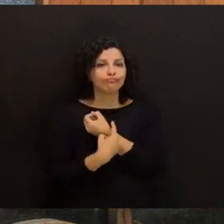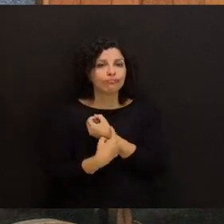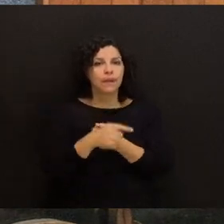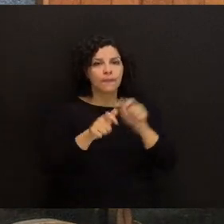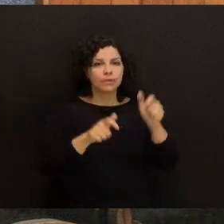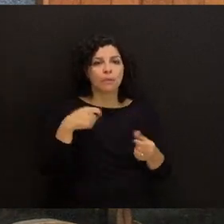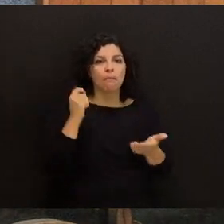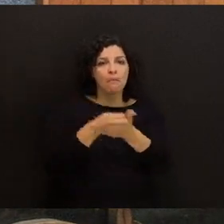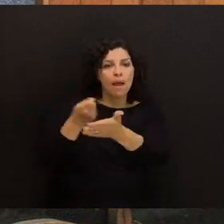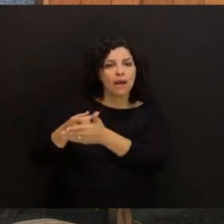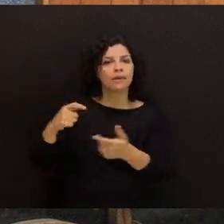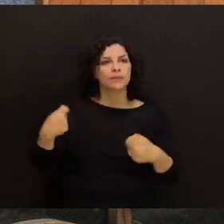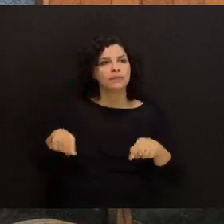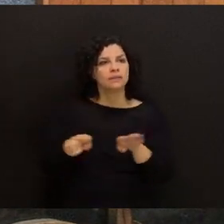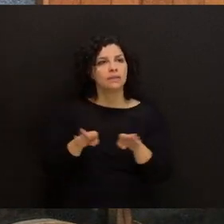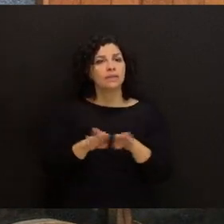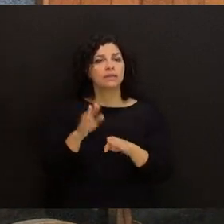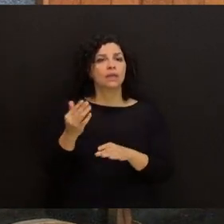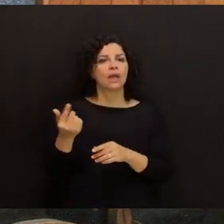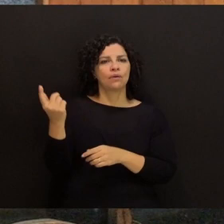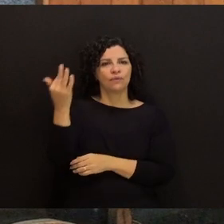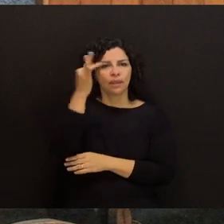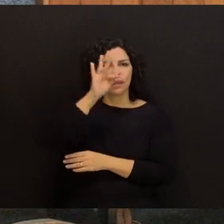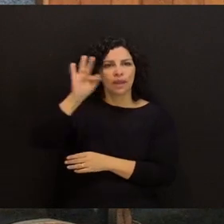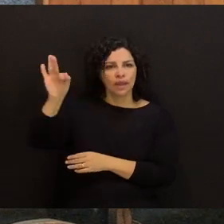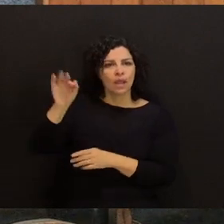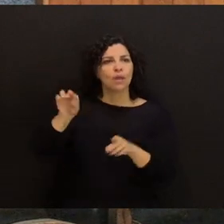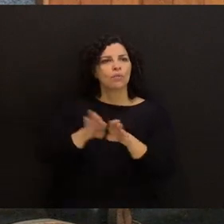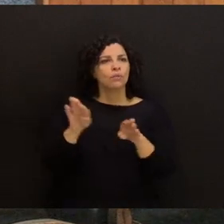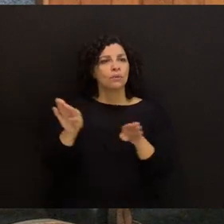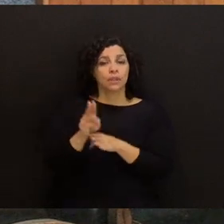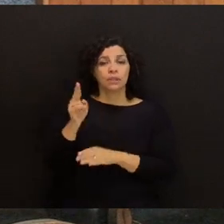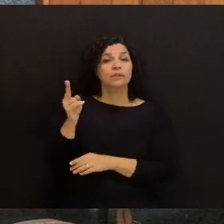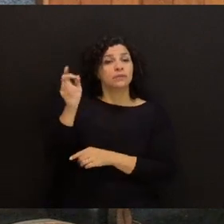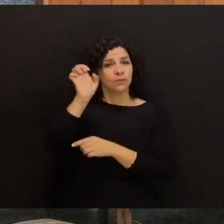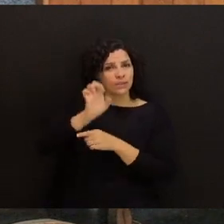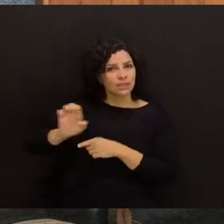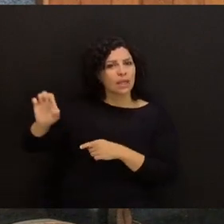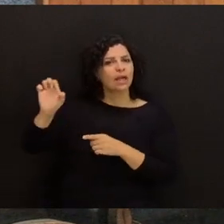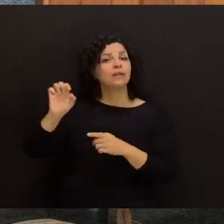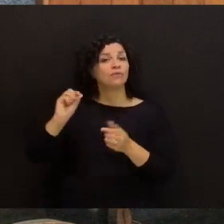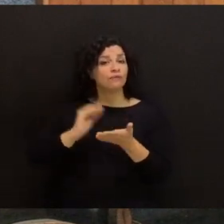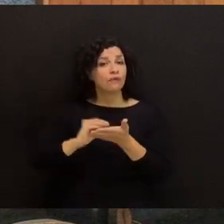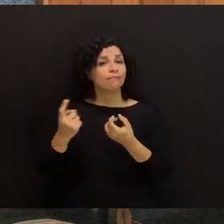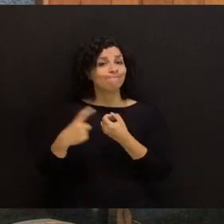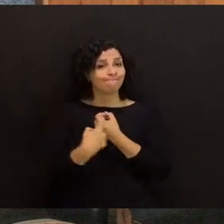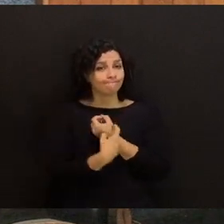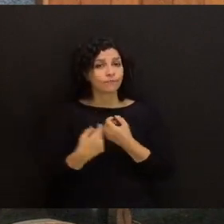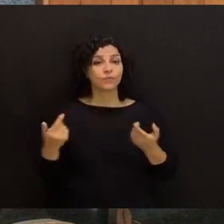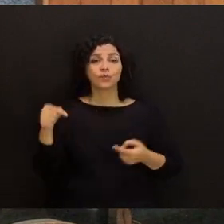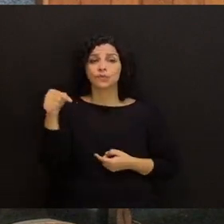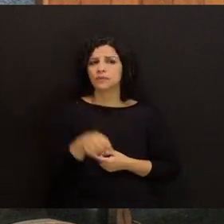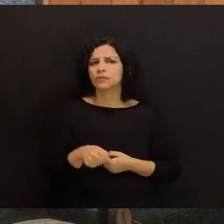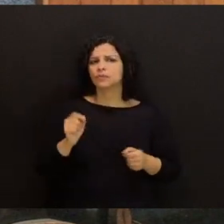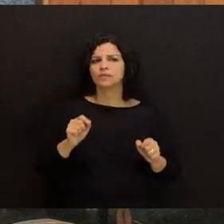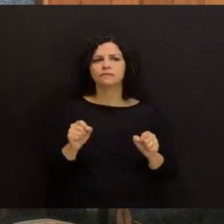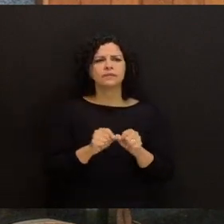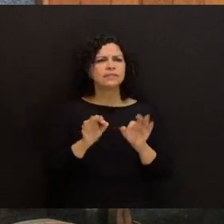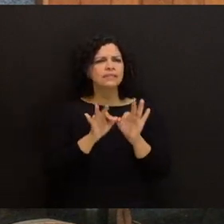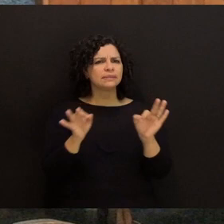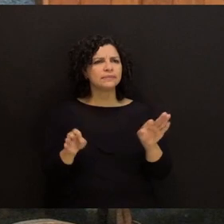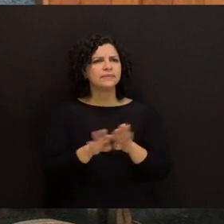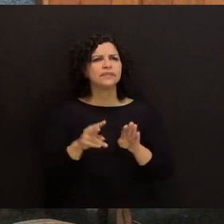realmente tem que pagar a conta que a união Federal que a união estadual e hoje o que eu vim fazer aqui não é simplesmente